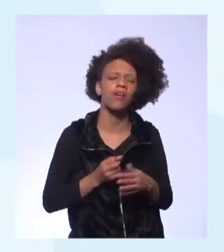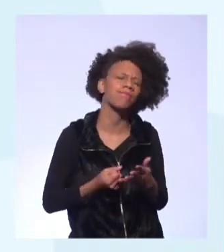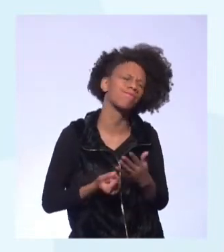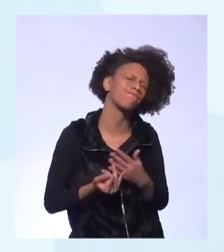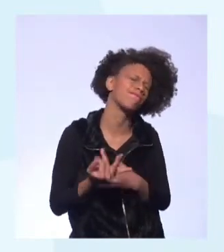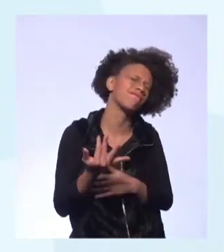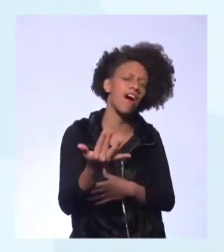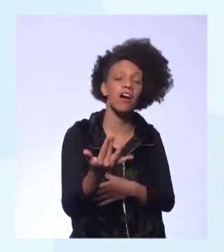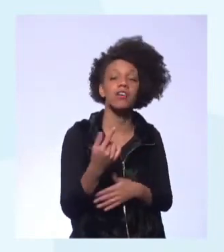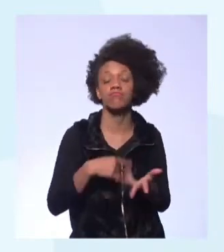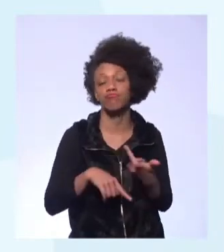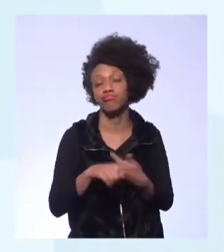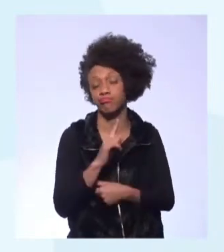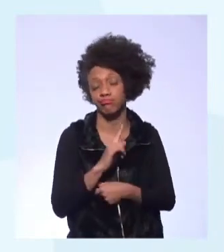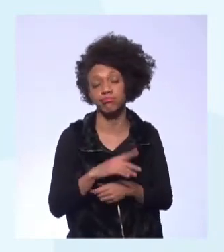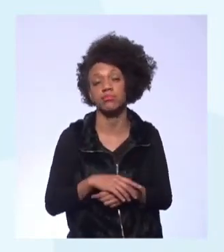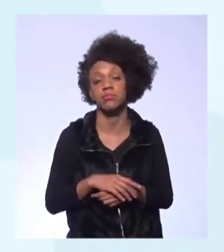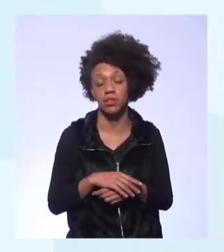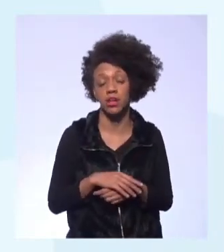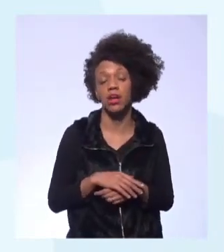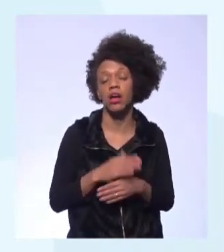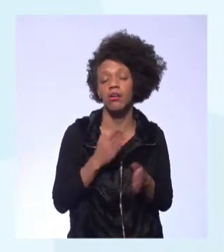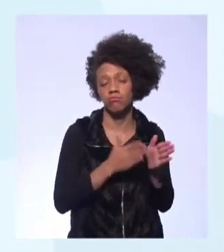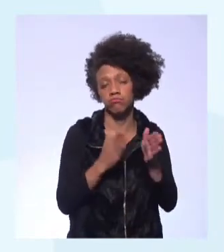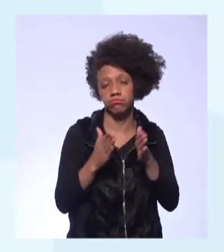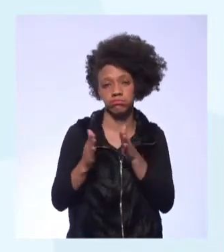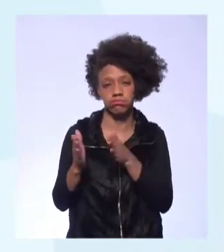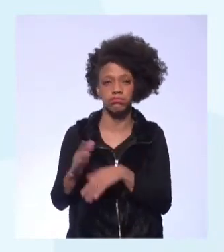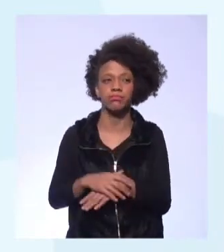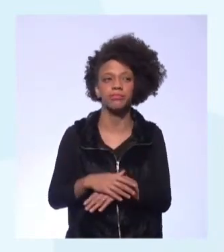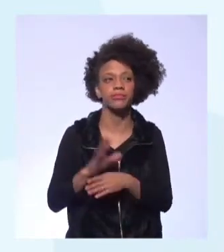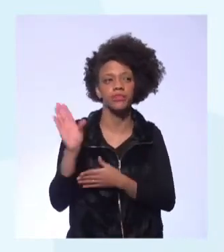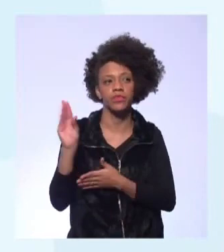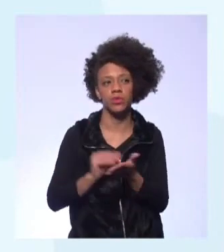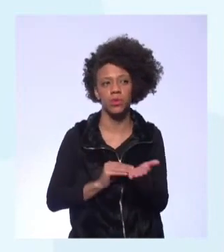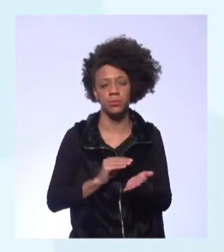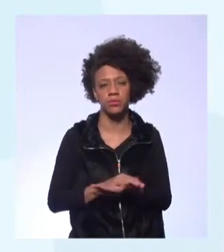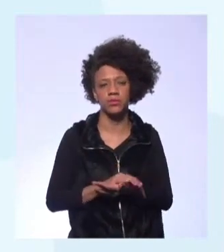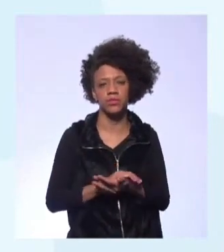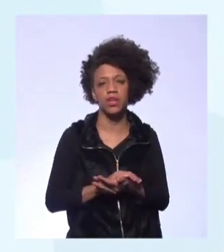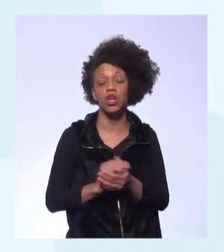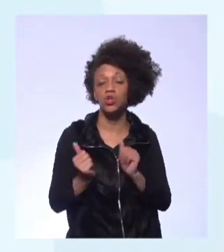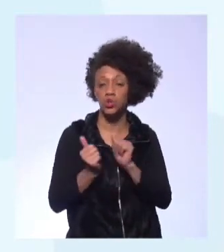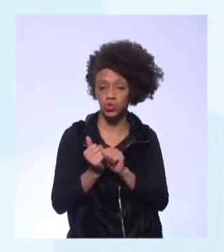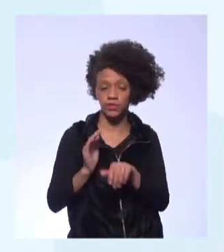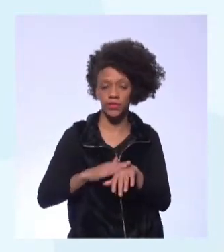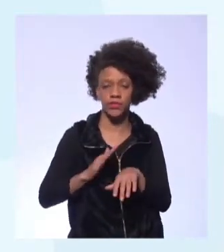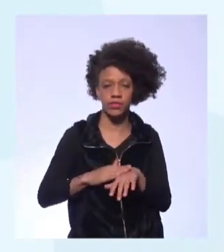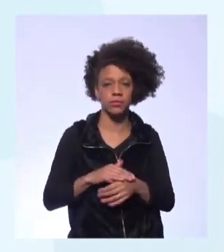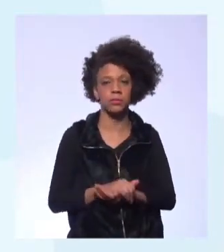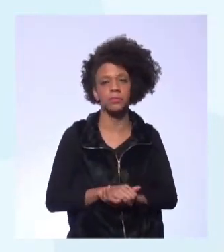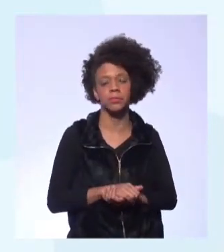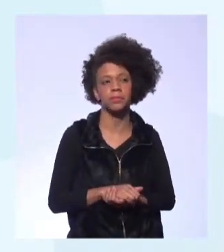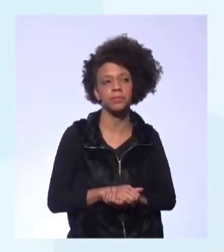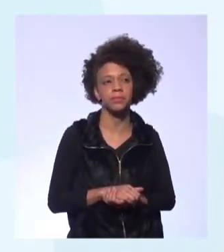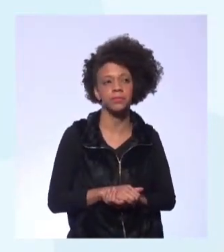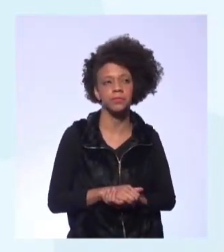muitas vezes a etapa, né? Deixa eu copiar essa equação aqui, a gente vai fazer aqui junto, tá?